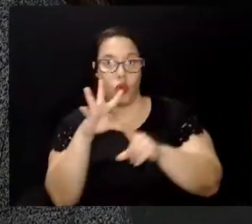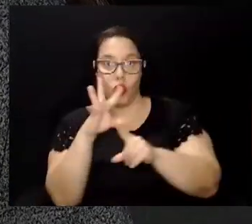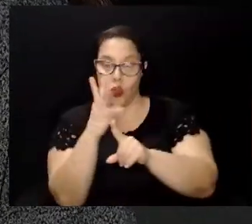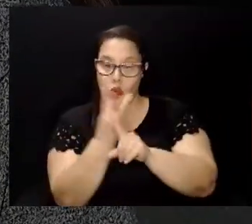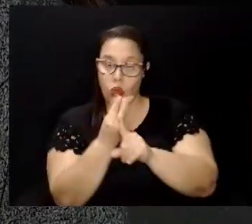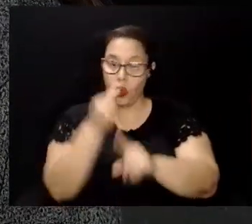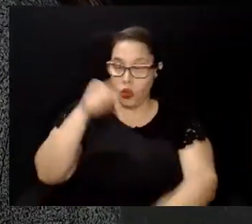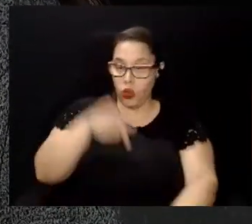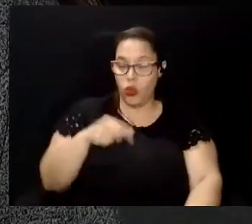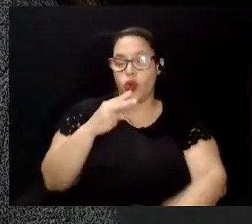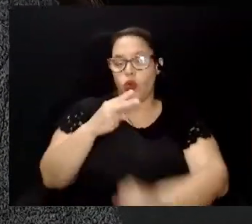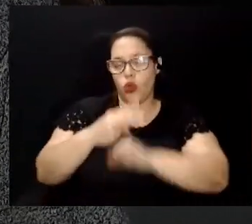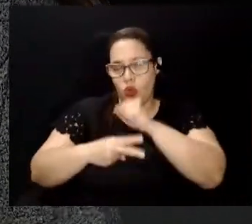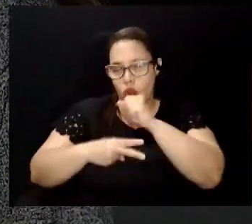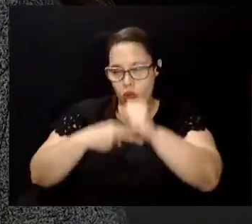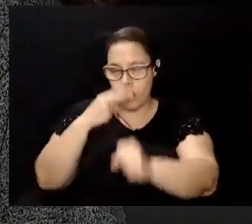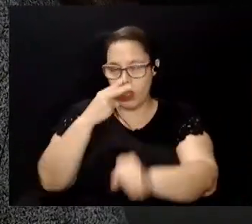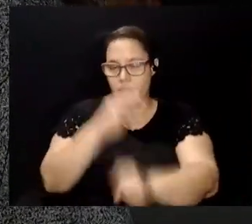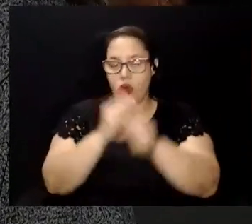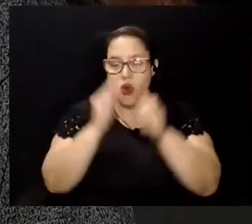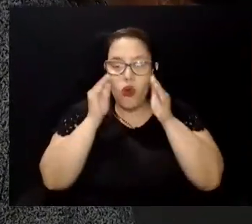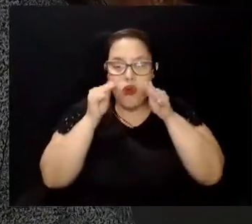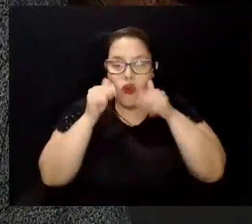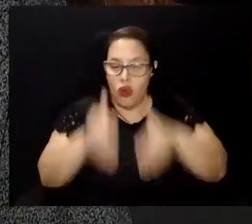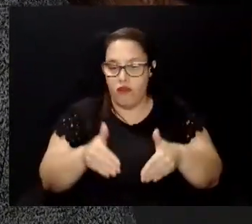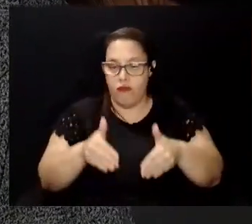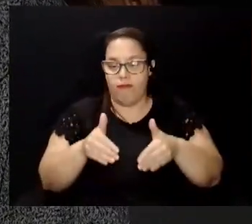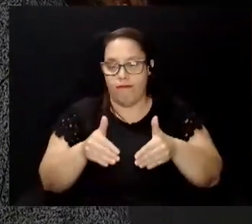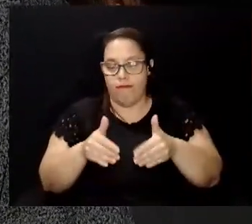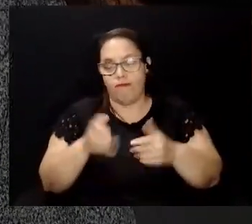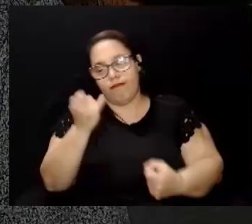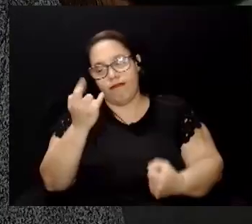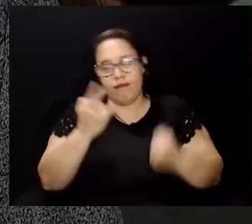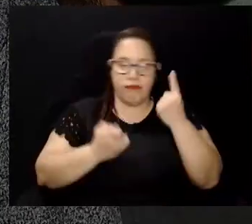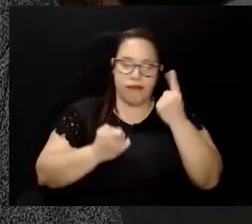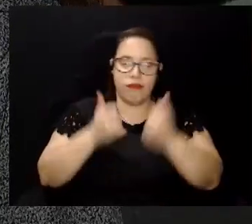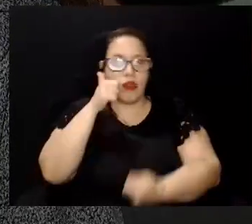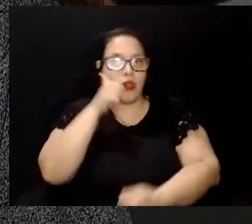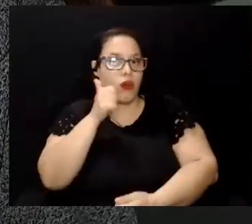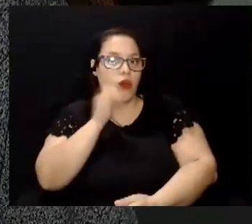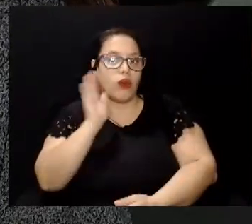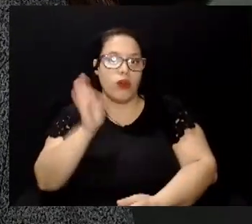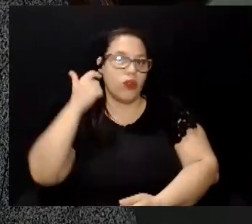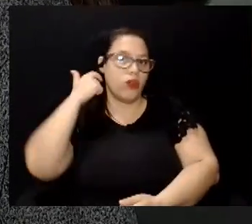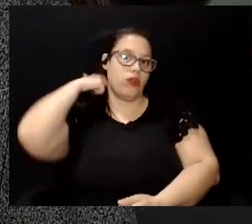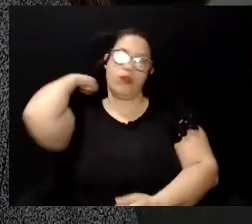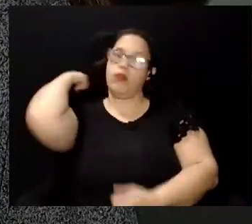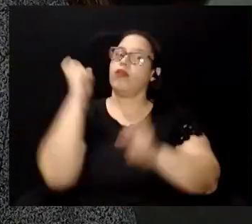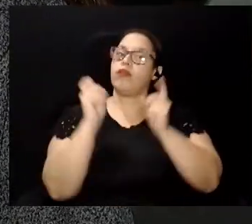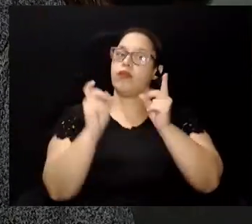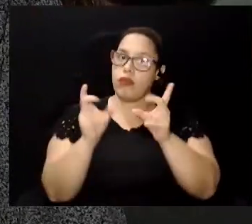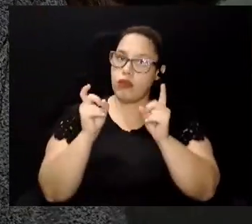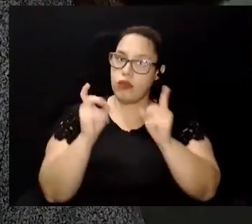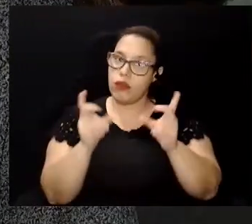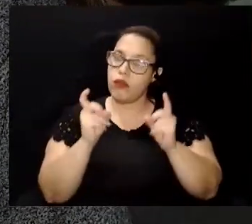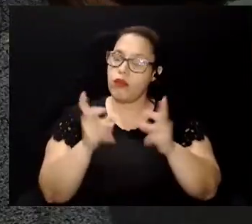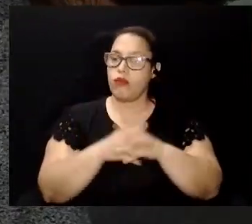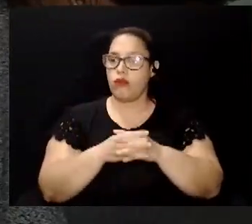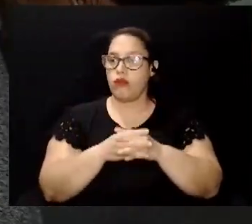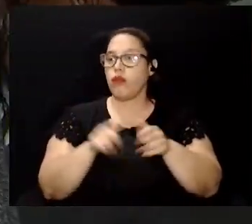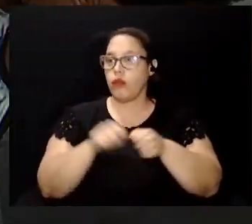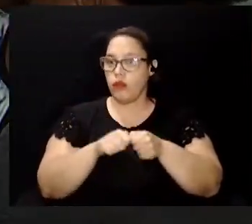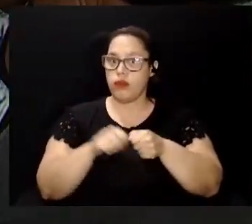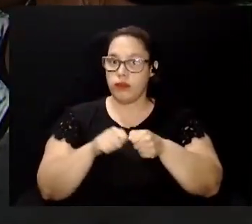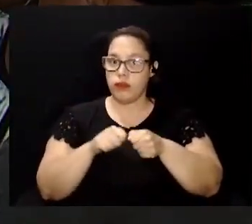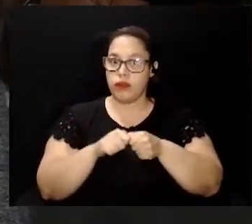os artesanatos que a gente faz aqui há 2 anos, o foco é esse. Então tem algumas meninas que já estão vendendo